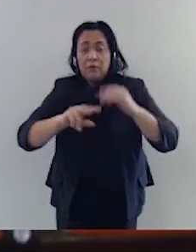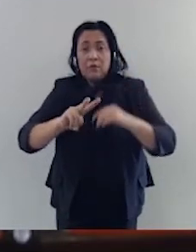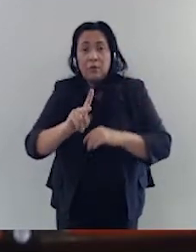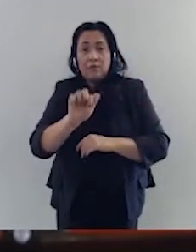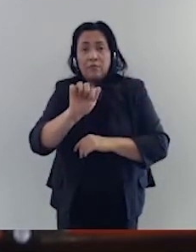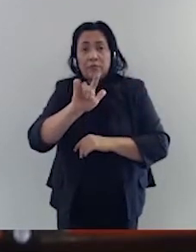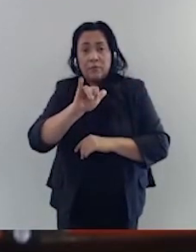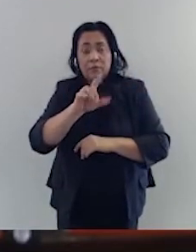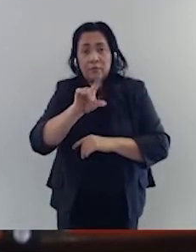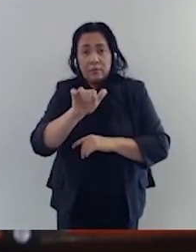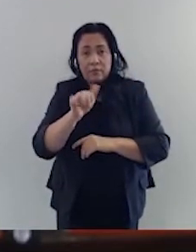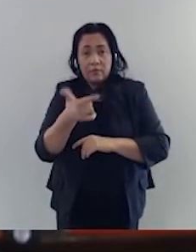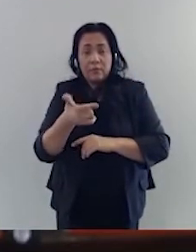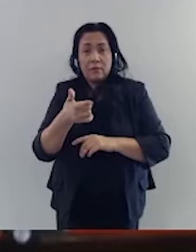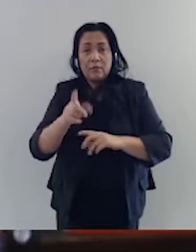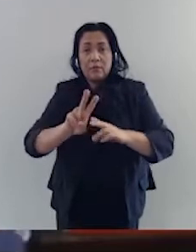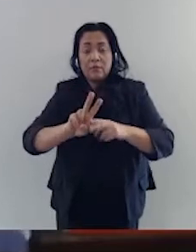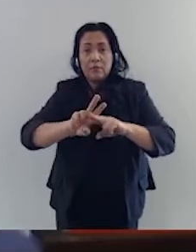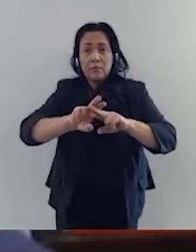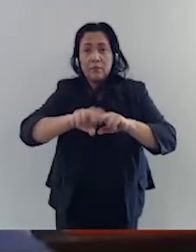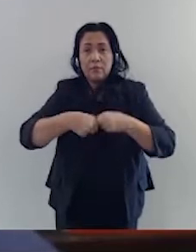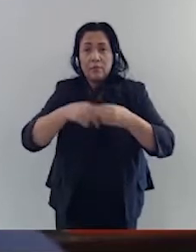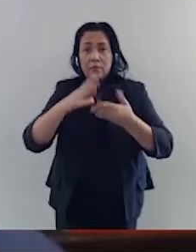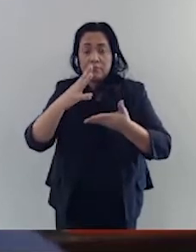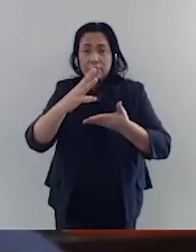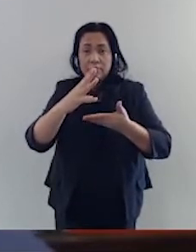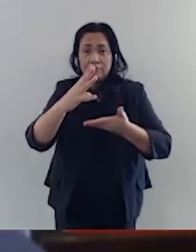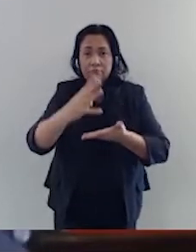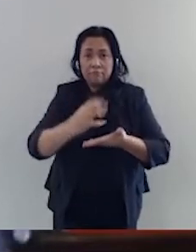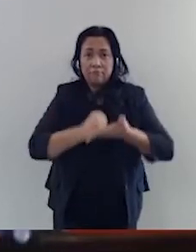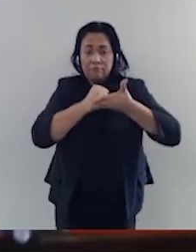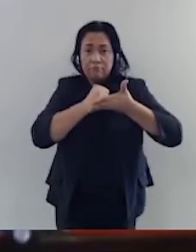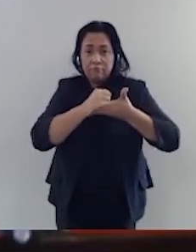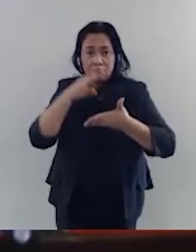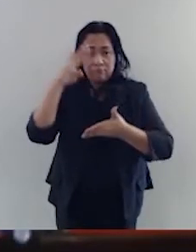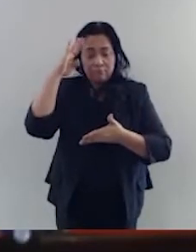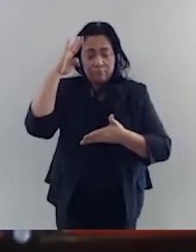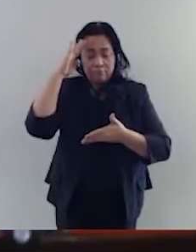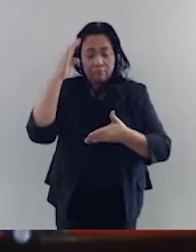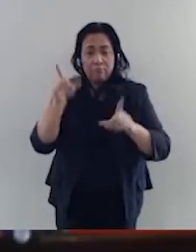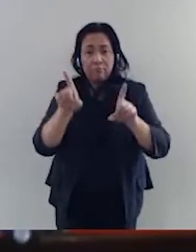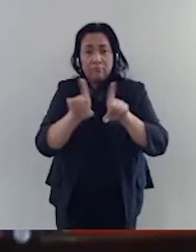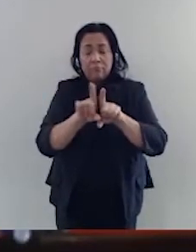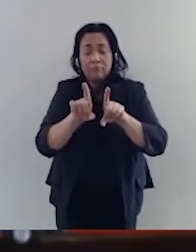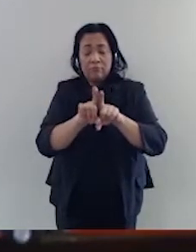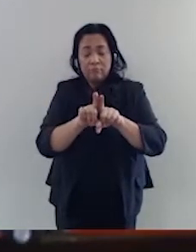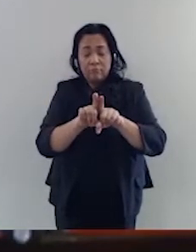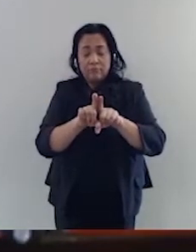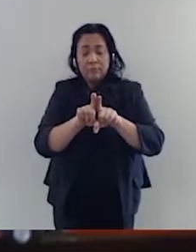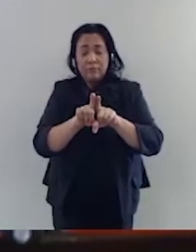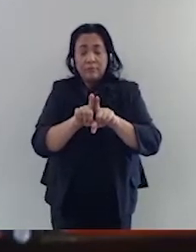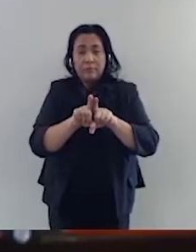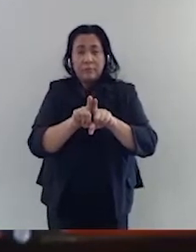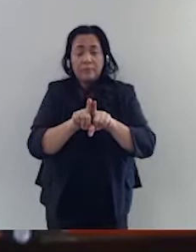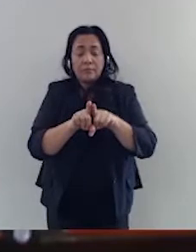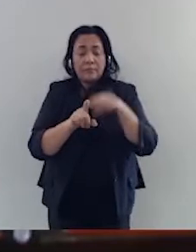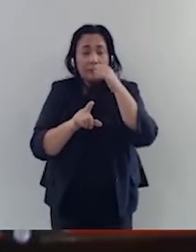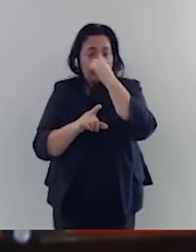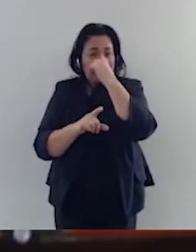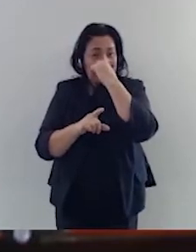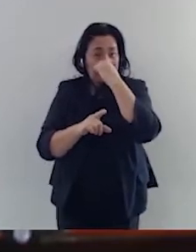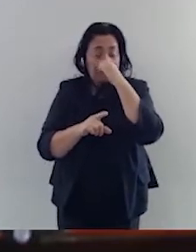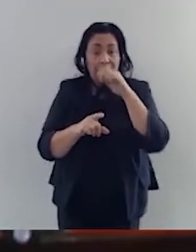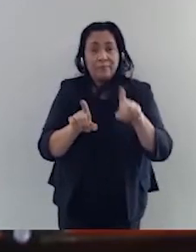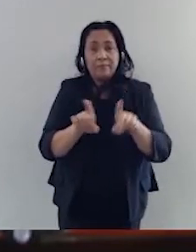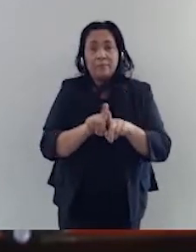razão do golpe militar, sem que tenha passado as